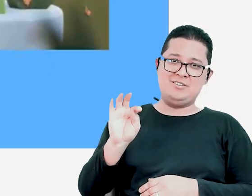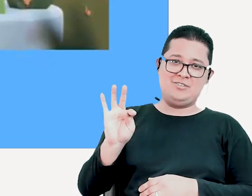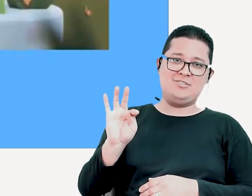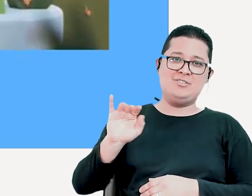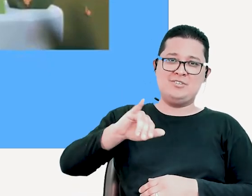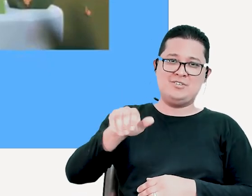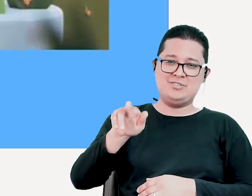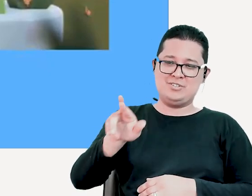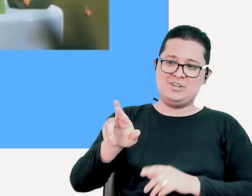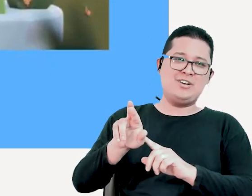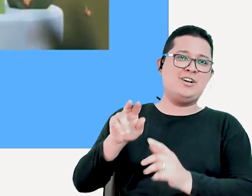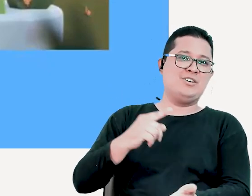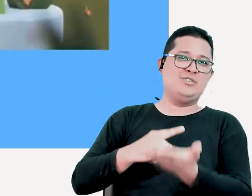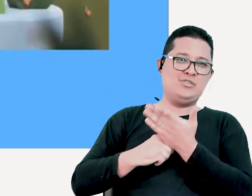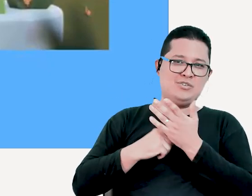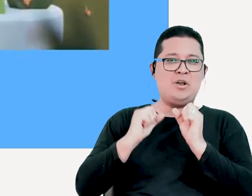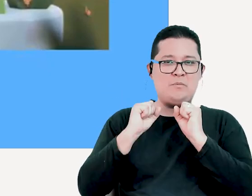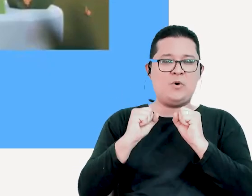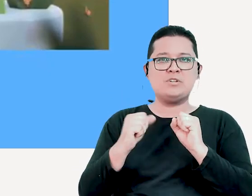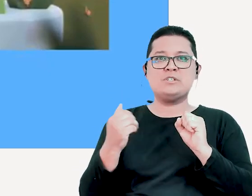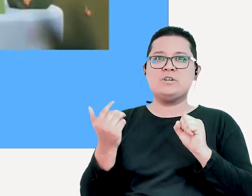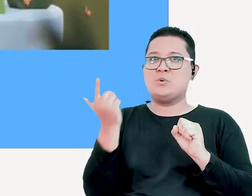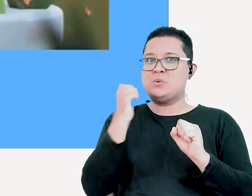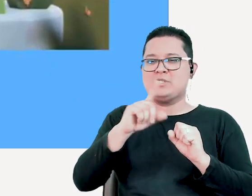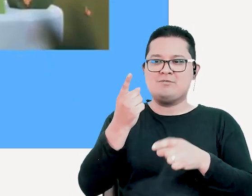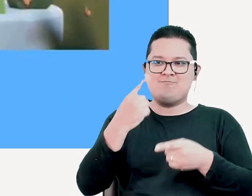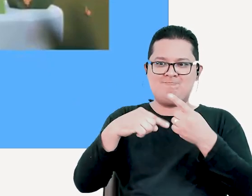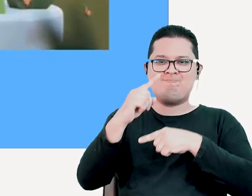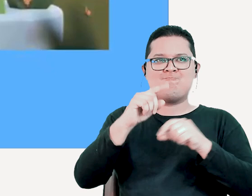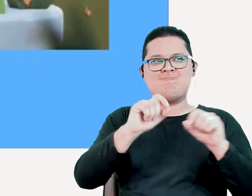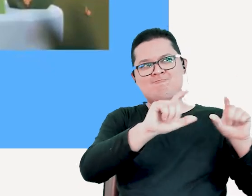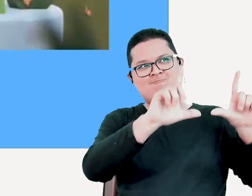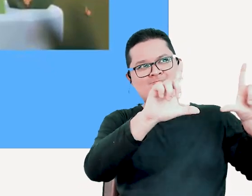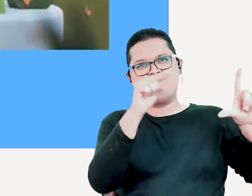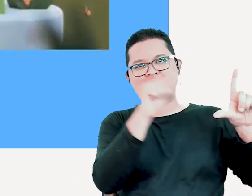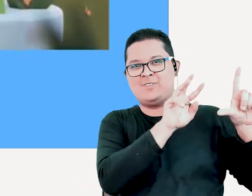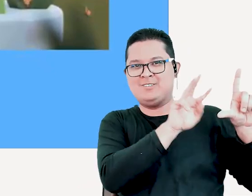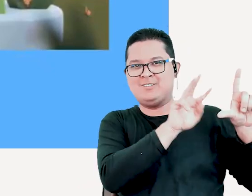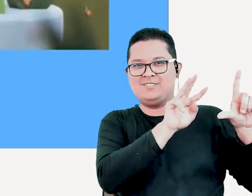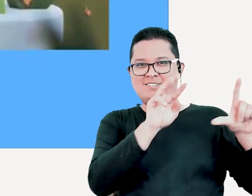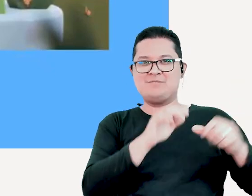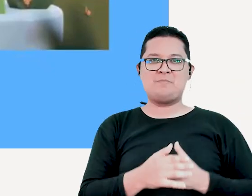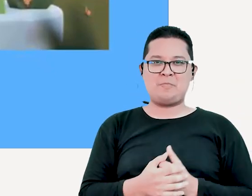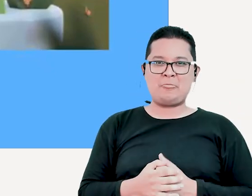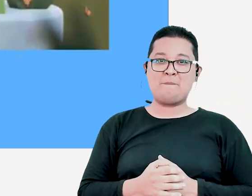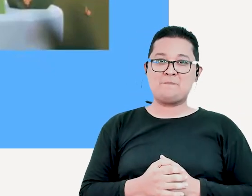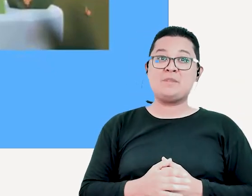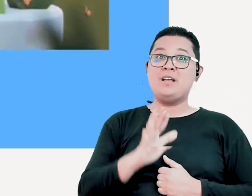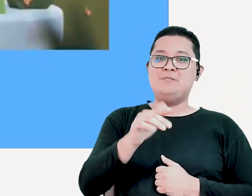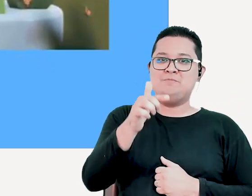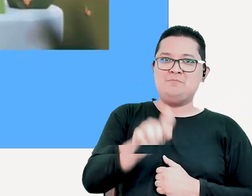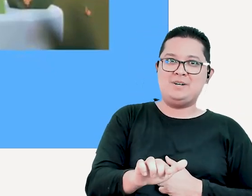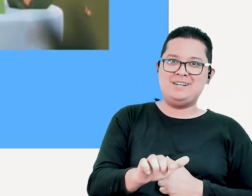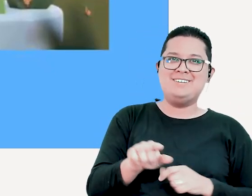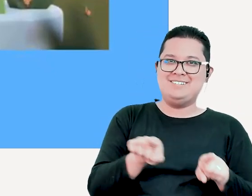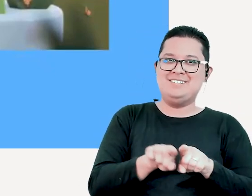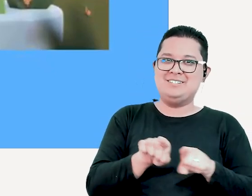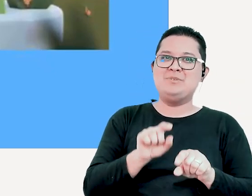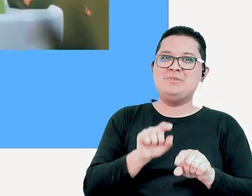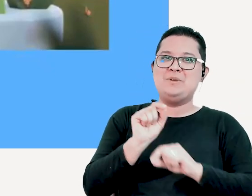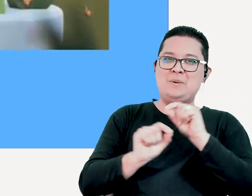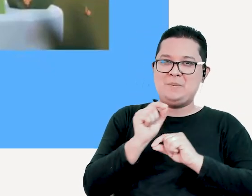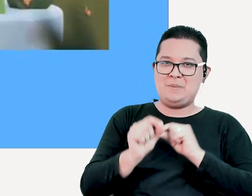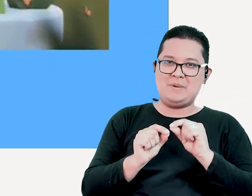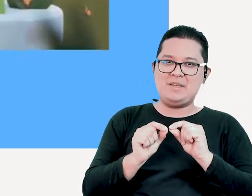conseguir evoluir a sua plataforma, né? Aqui outro ponto importante também que vale falar